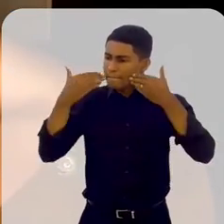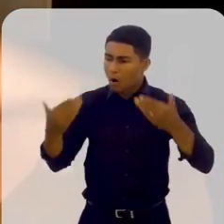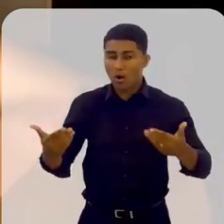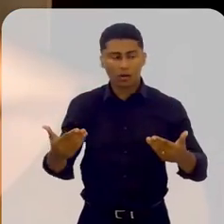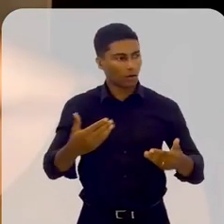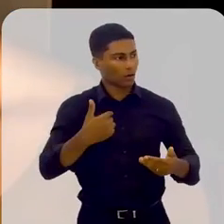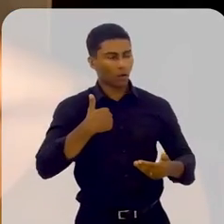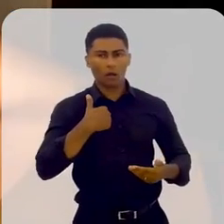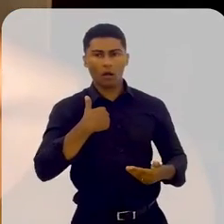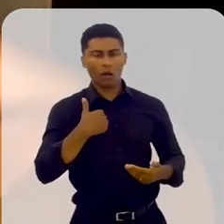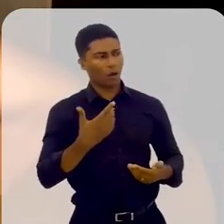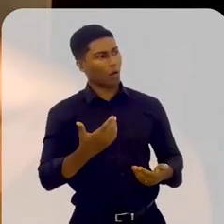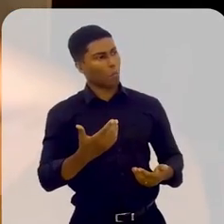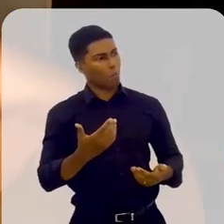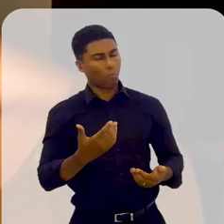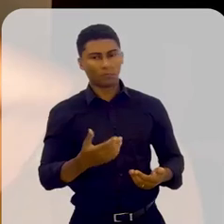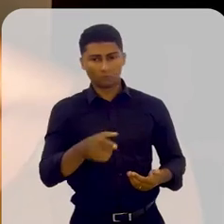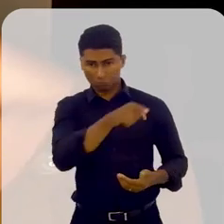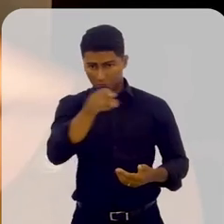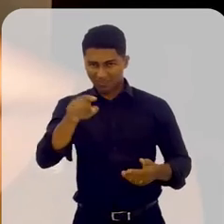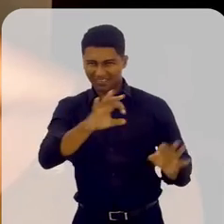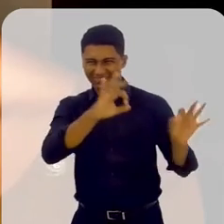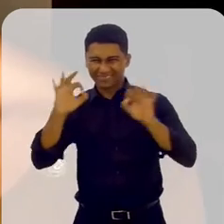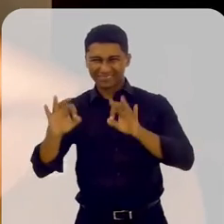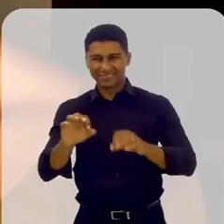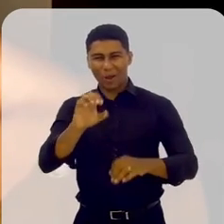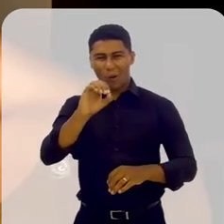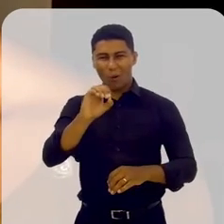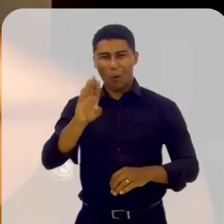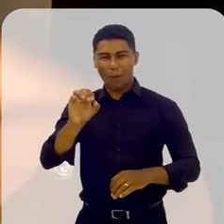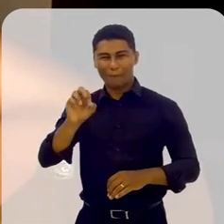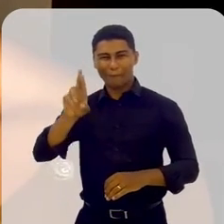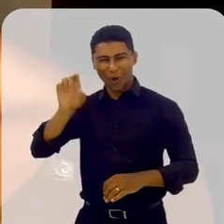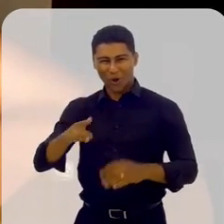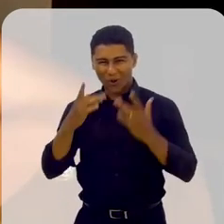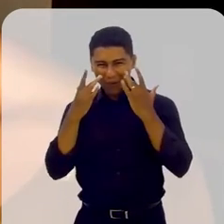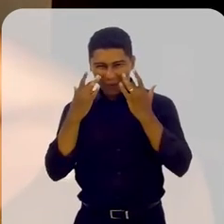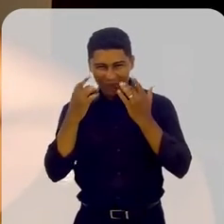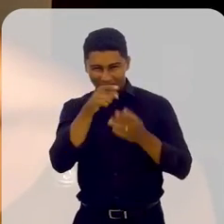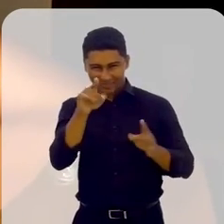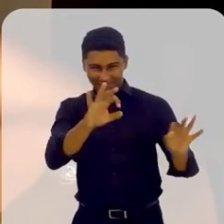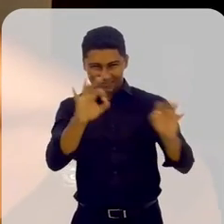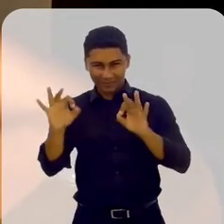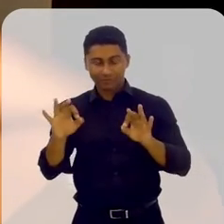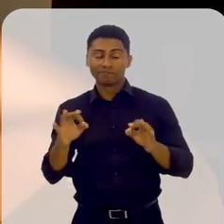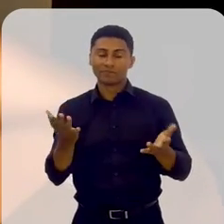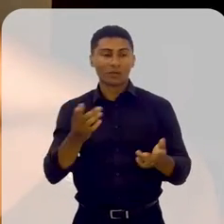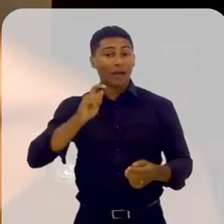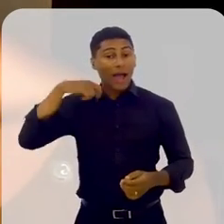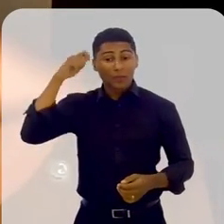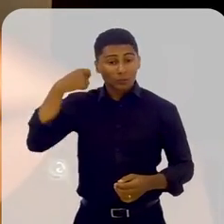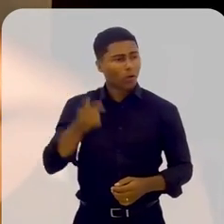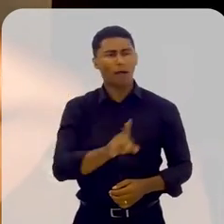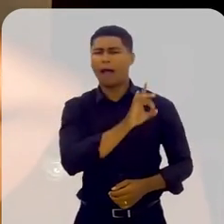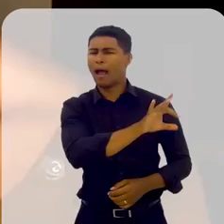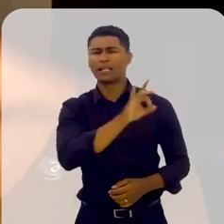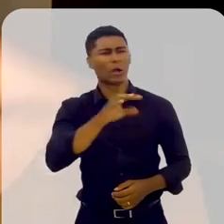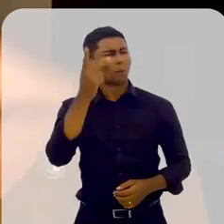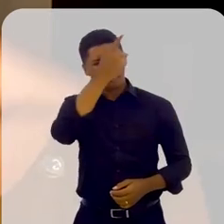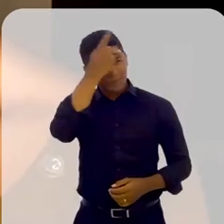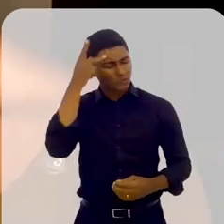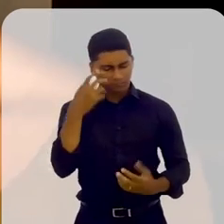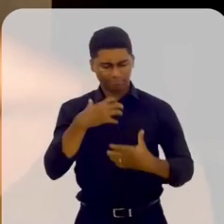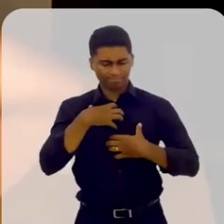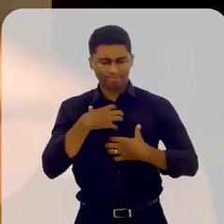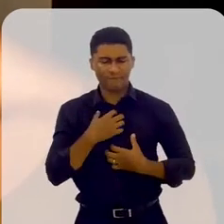para mostrar o que eu sabia fazer. E para quem assistiu o Oboró, acho que consegue lembrar que o quão cada ator trouxe não só da sua essência